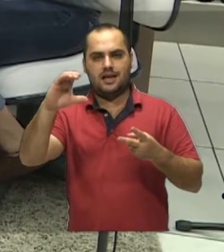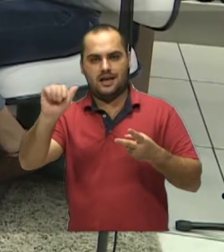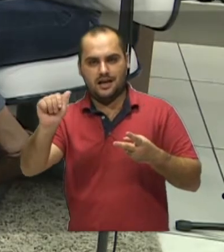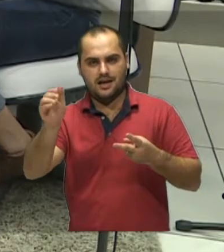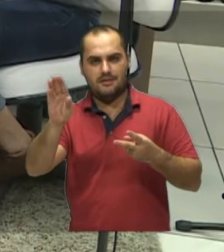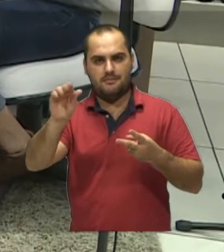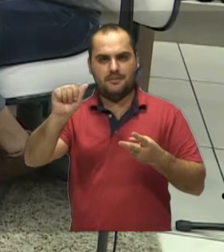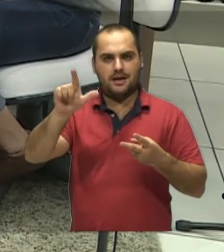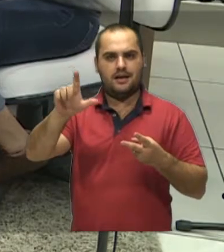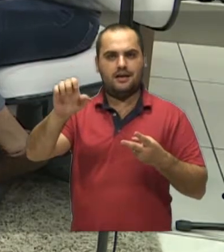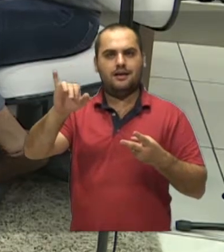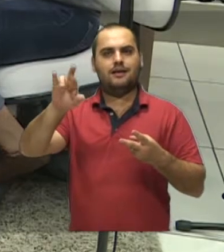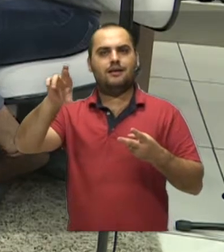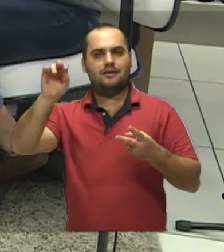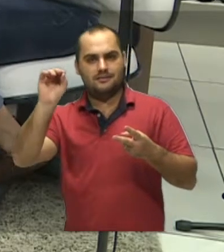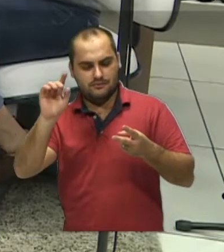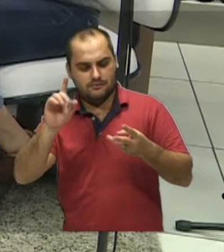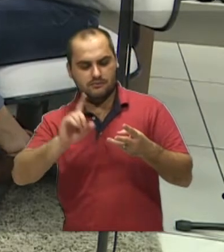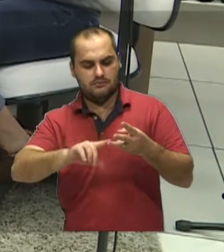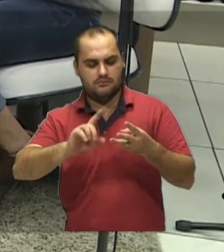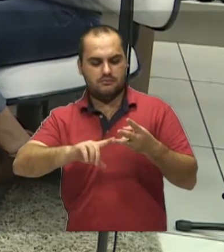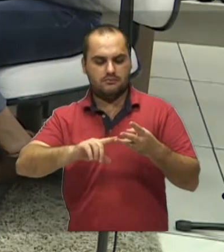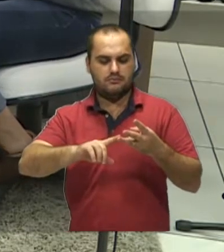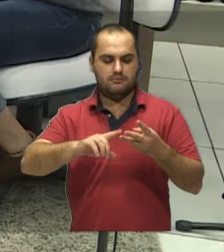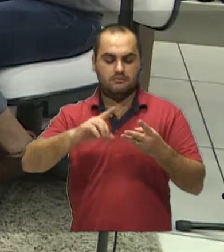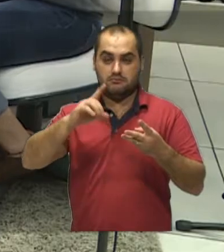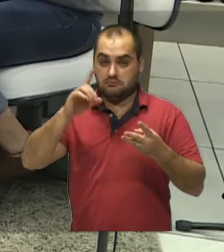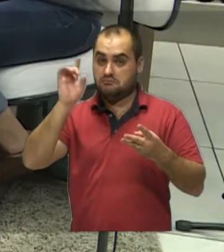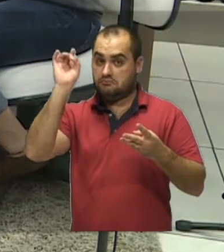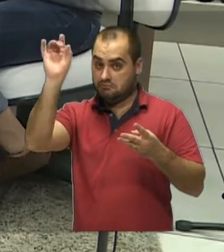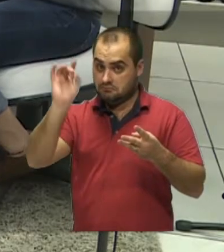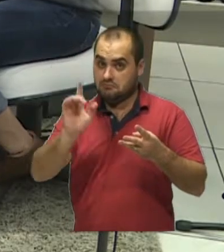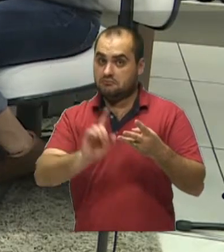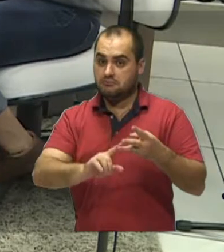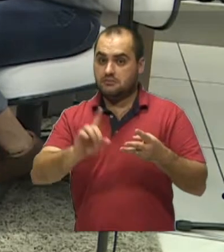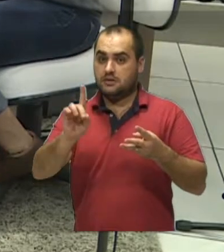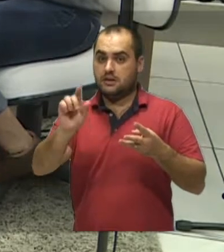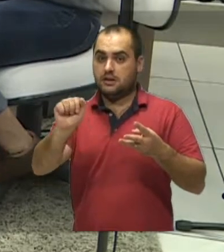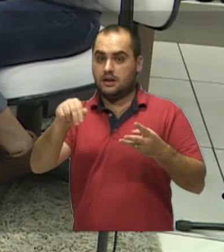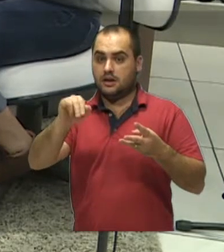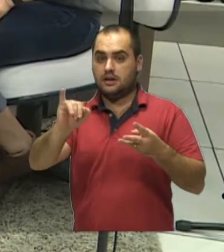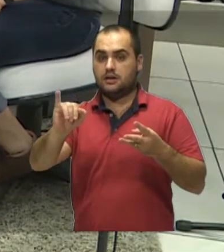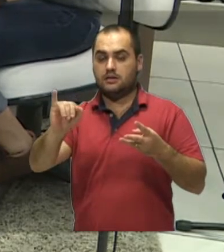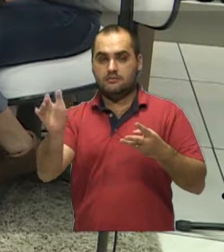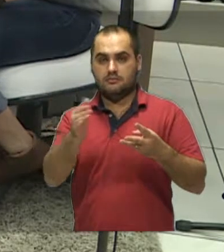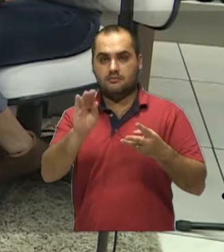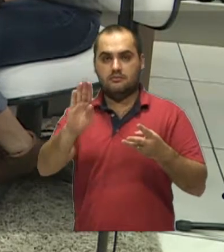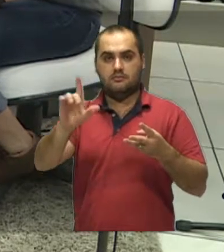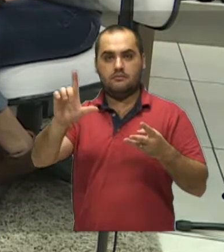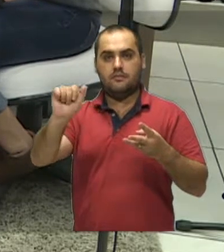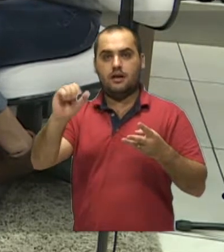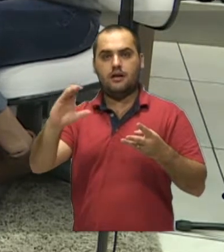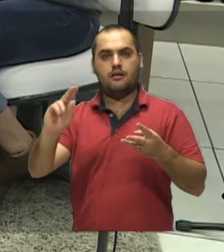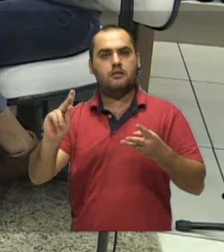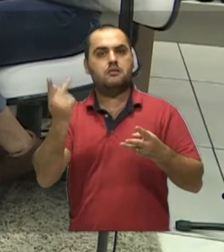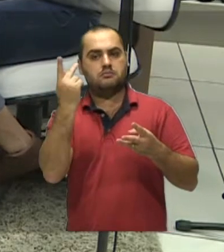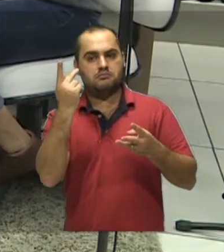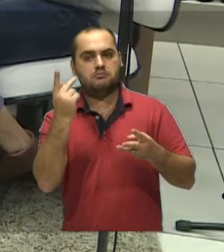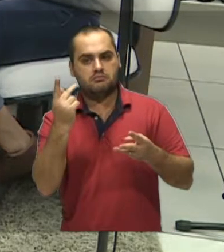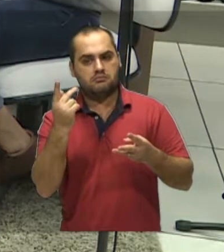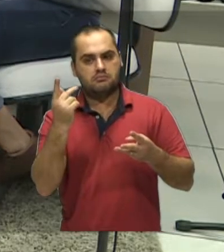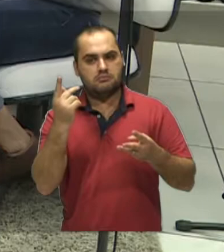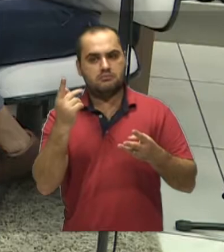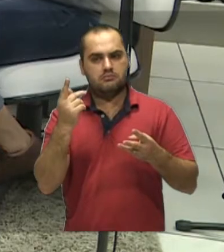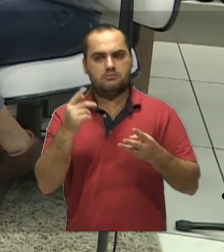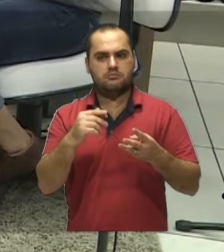cara que compõe muito. Tem outro menino que tem me surpreendido muito com o trabalho, que é o Danny Black, que tem umas composições muito legais, né? Isso falando